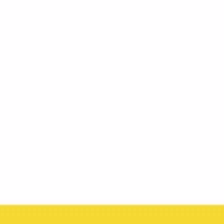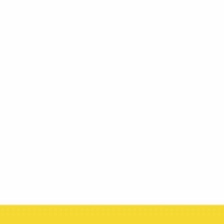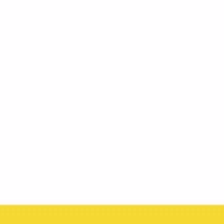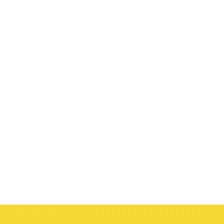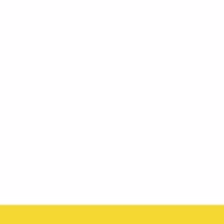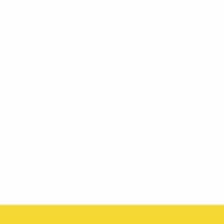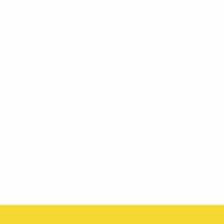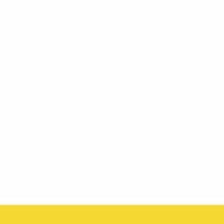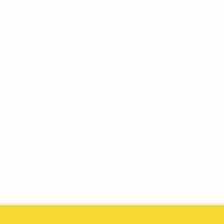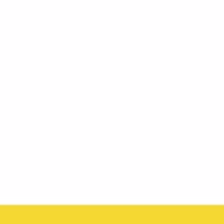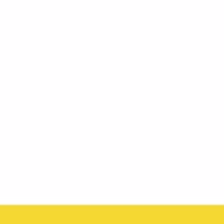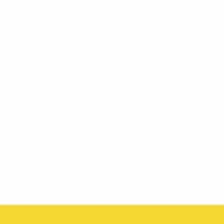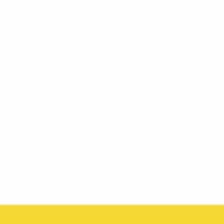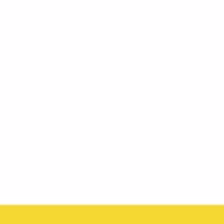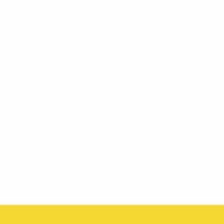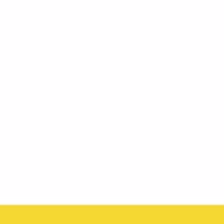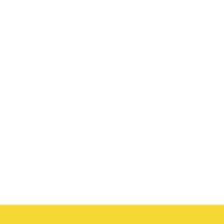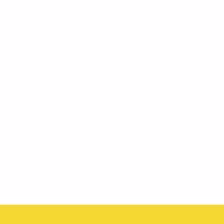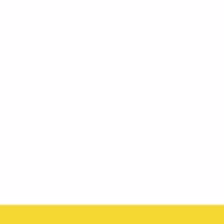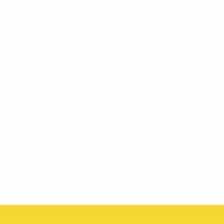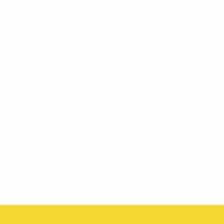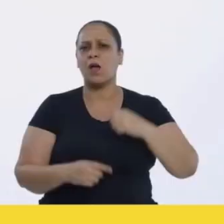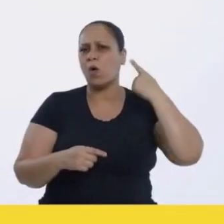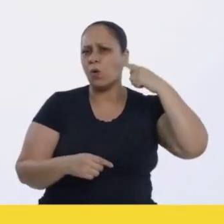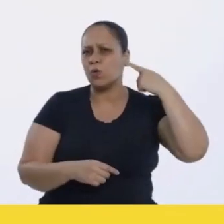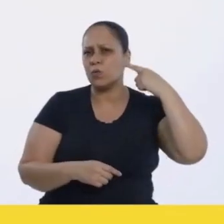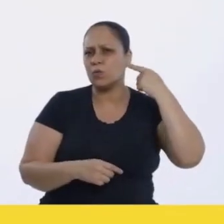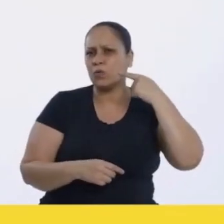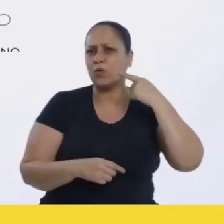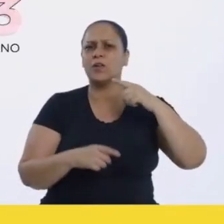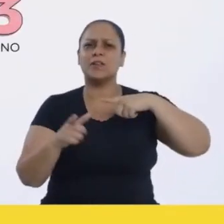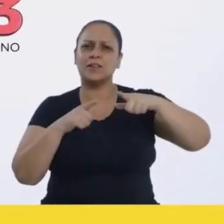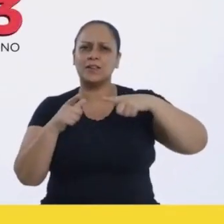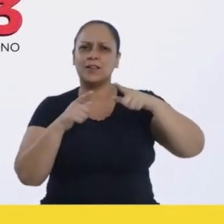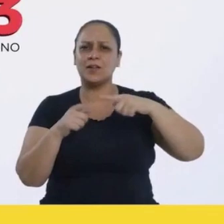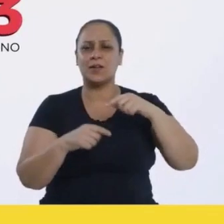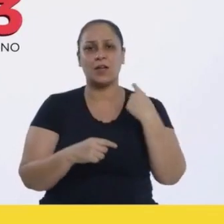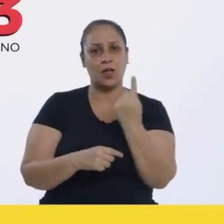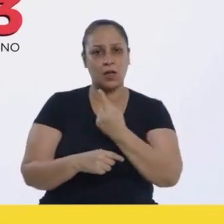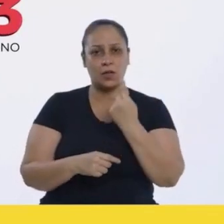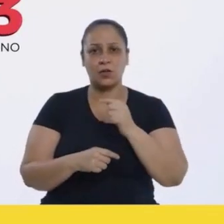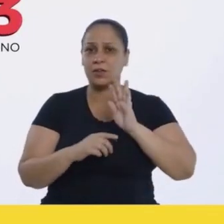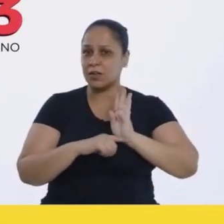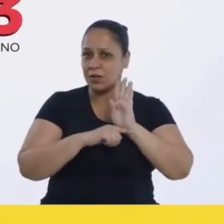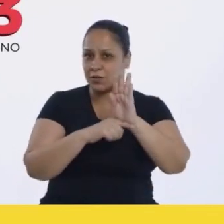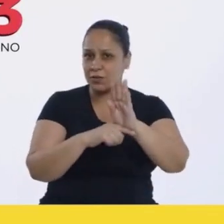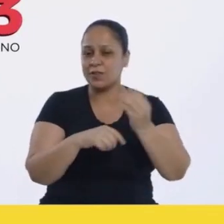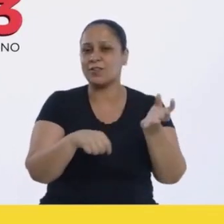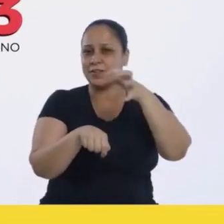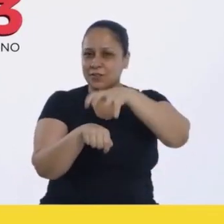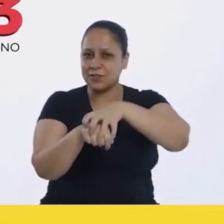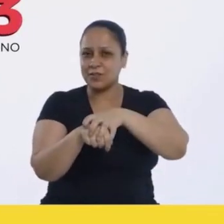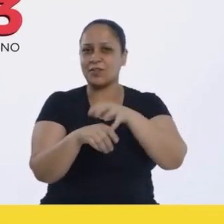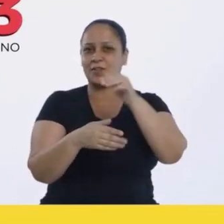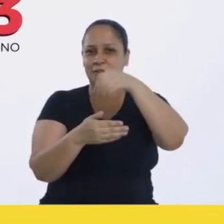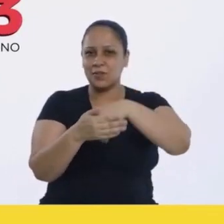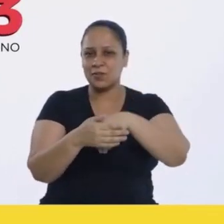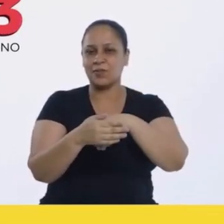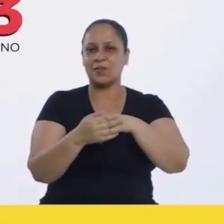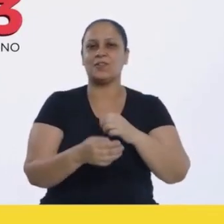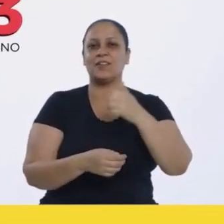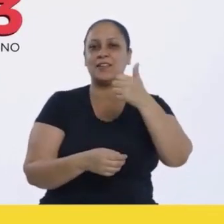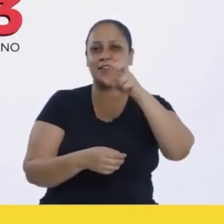vote nos vereadores do MDB com Eliana xi advogada servidora pública guerreira a nossa missão é a inclusão